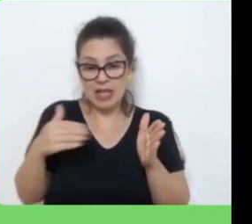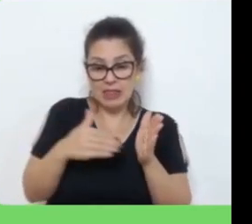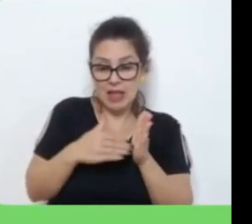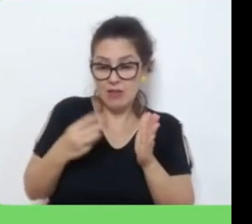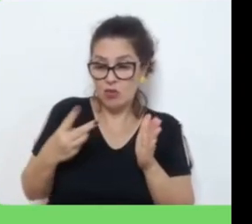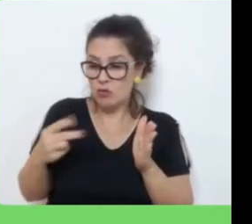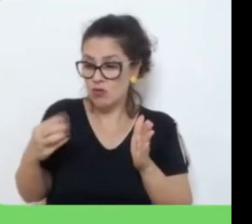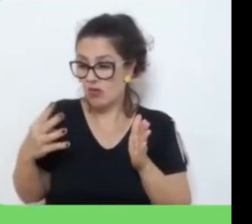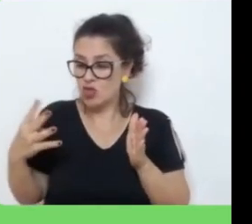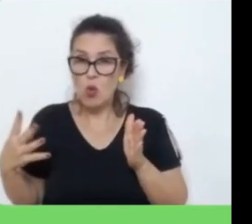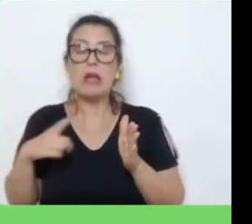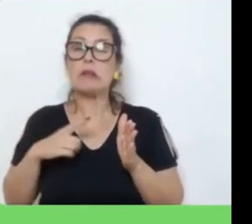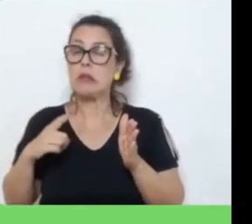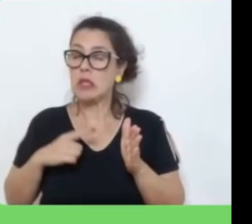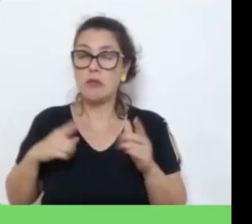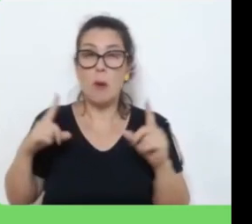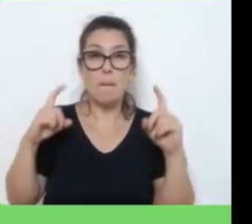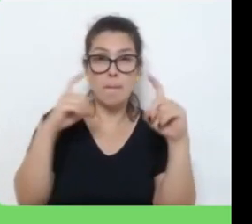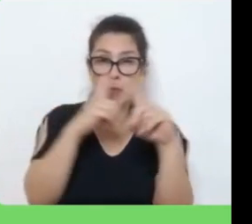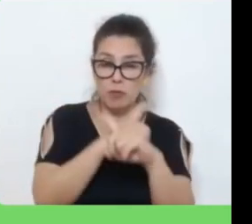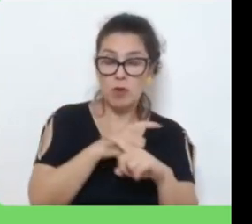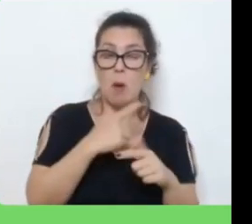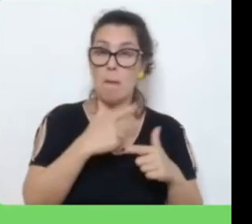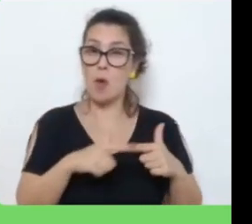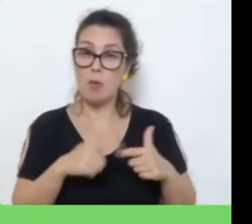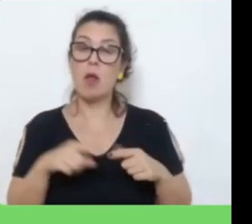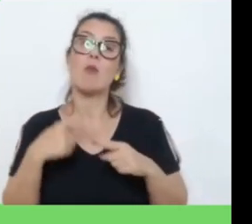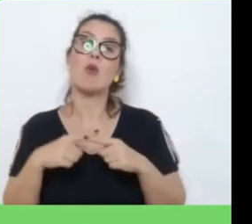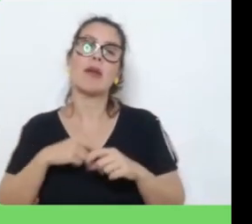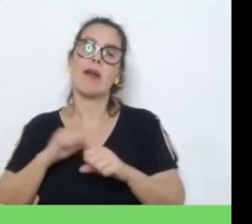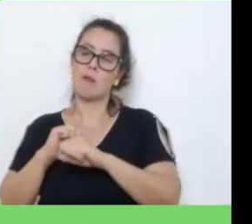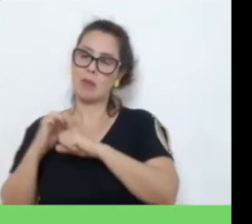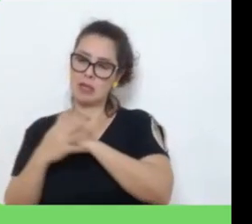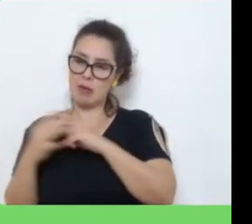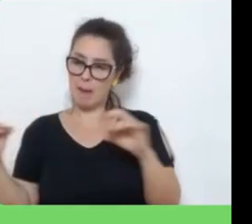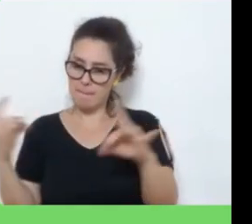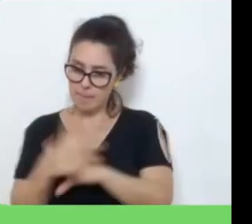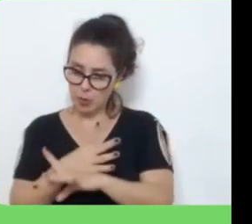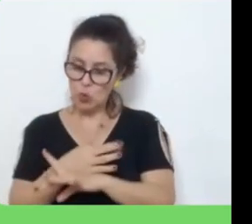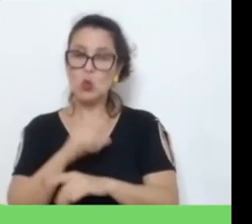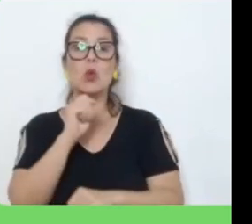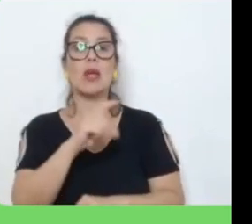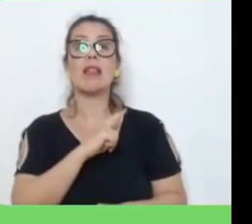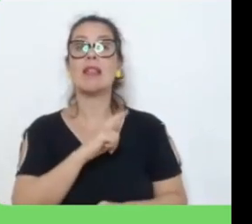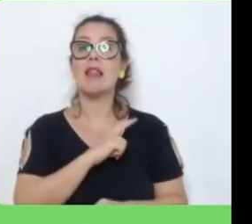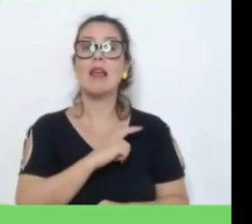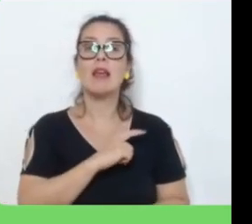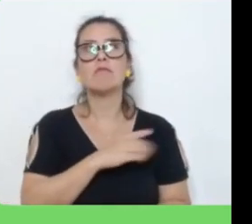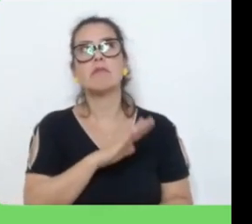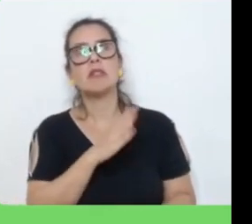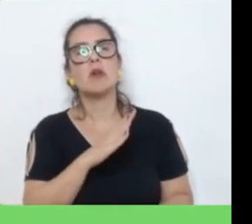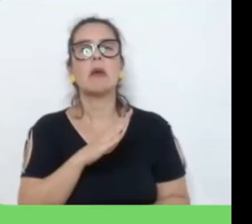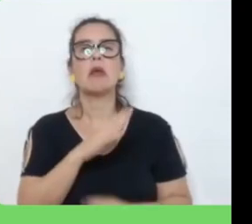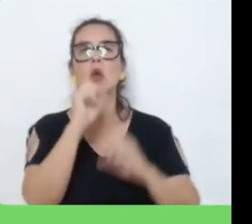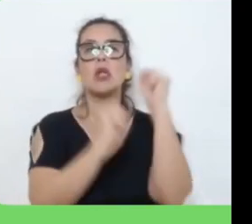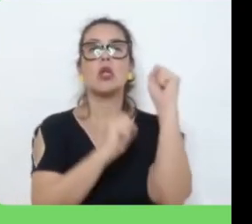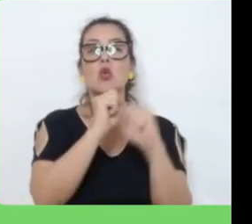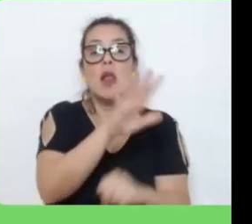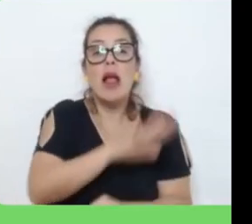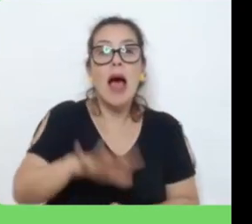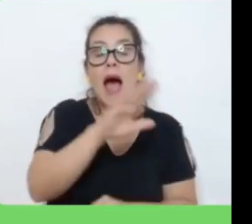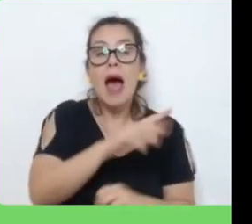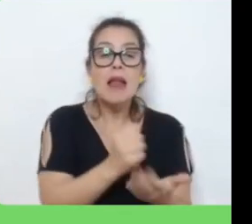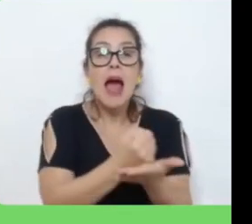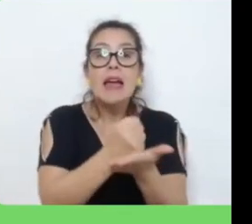dos países então tem uma estimativa que aproximadamente 20.000 pessoas da indústria de games foram cortadas dos